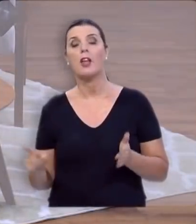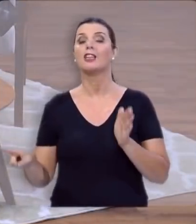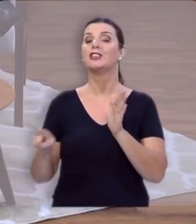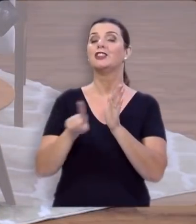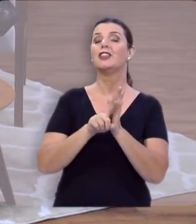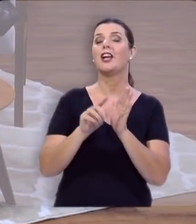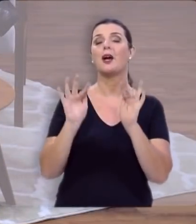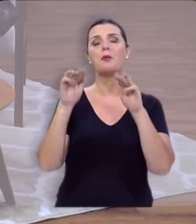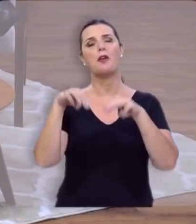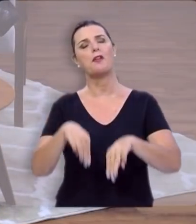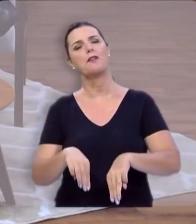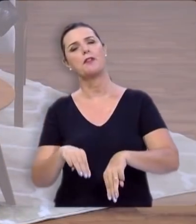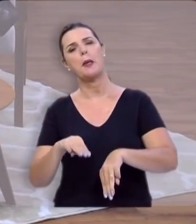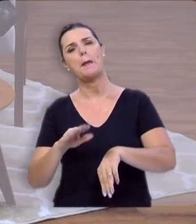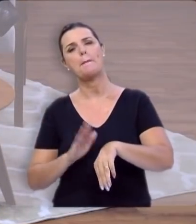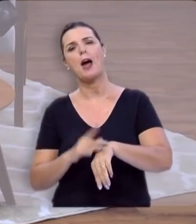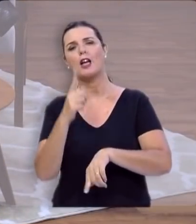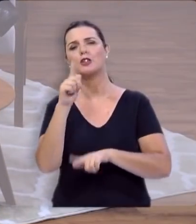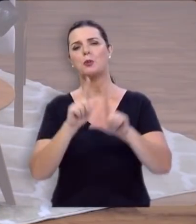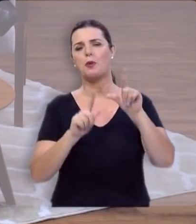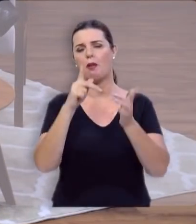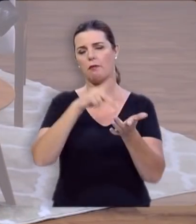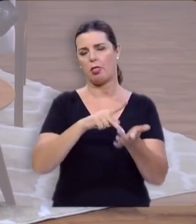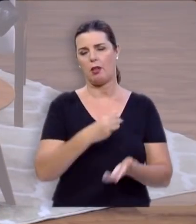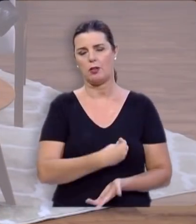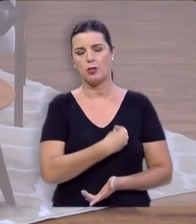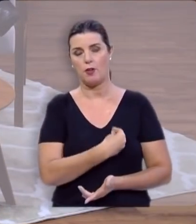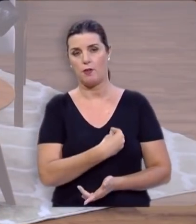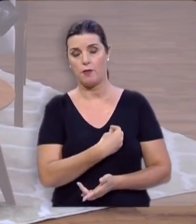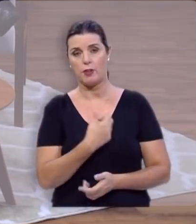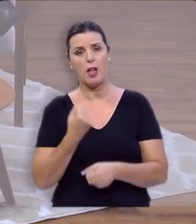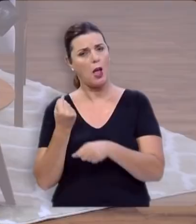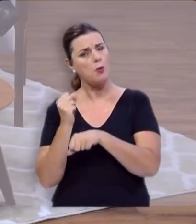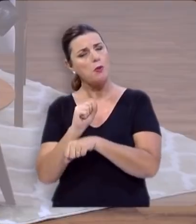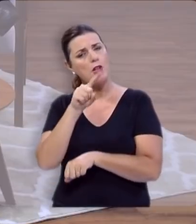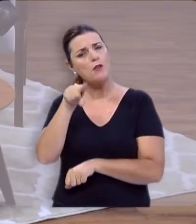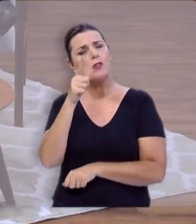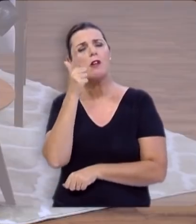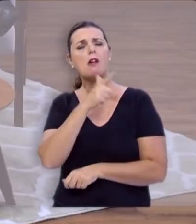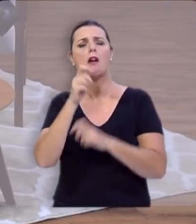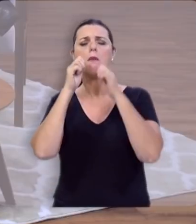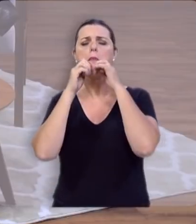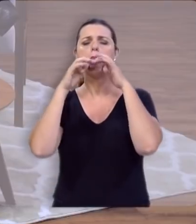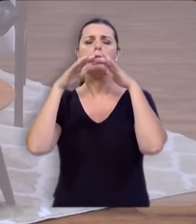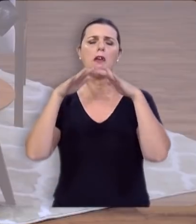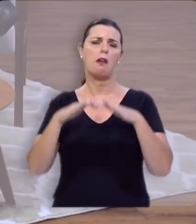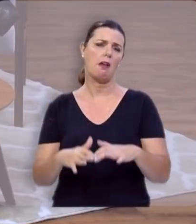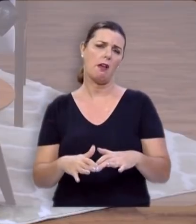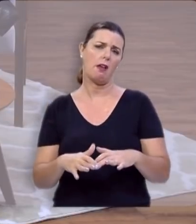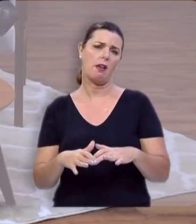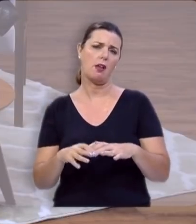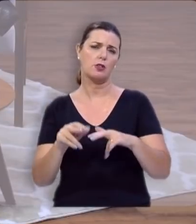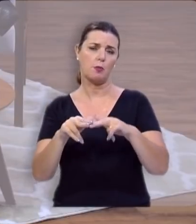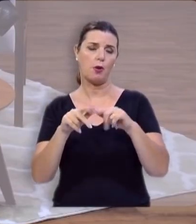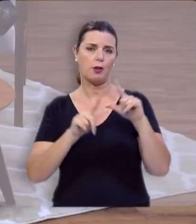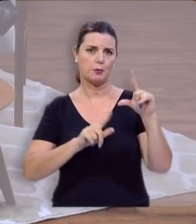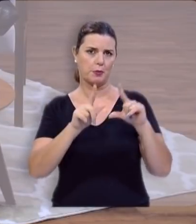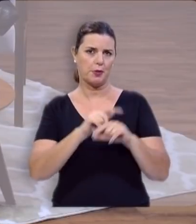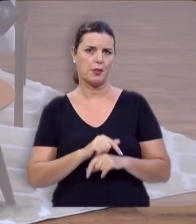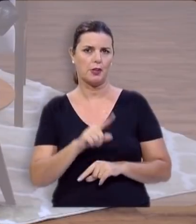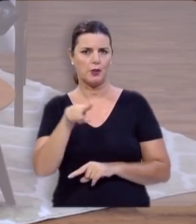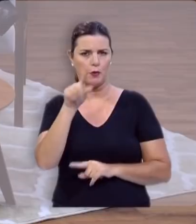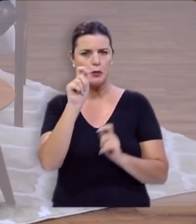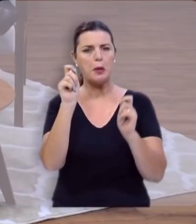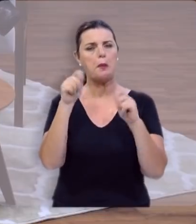Chegamos agora ao final de mais um Verdade e Vida. Espero que você tenha sido ricamente abençoado pelo nosso programa. Que